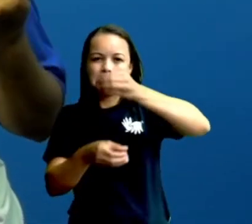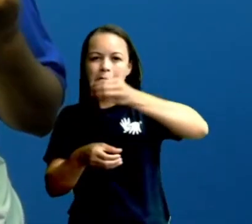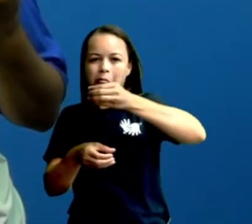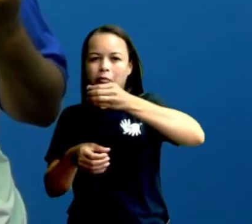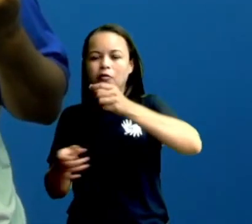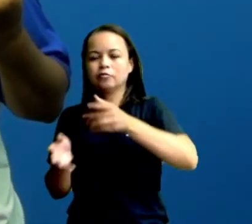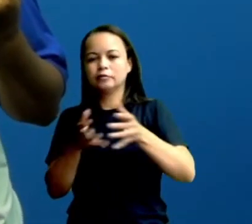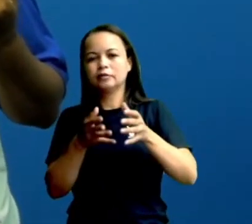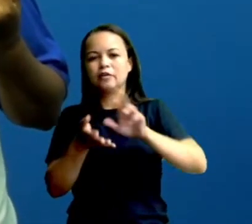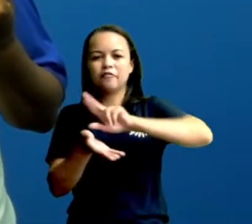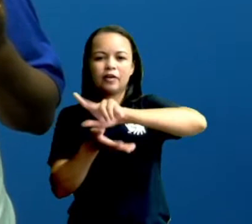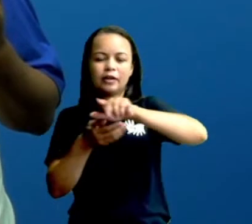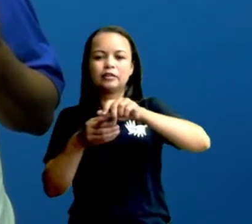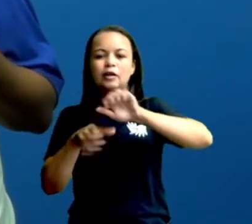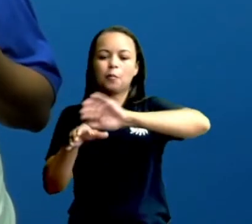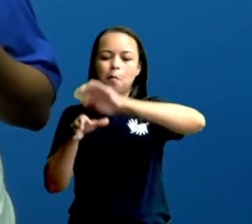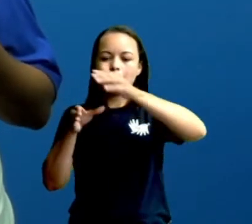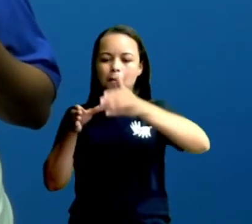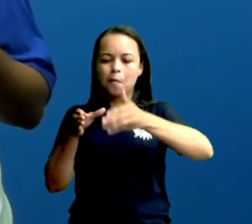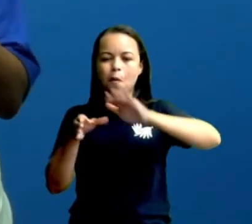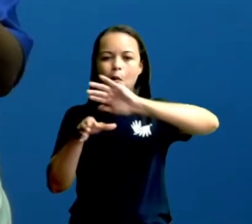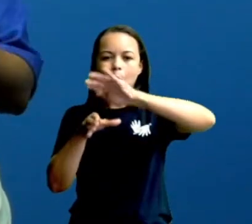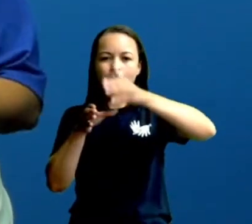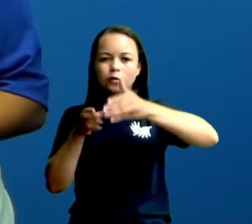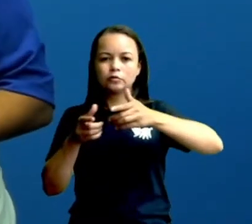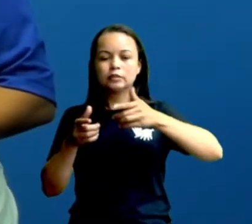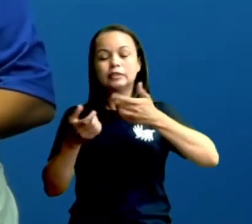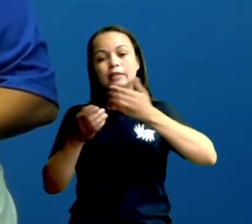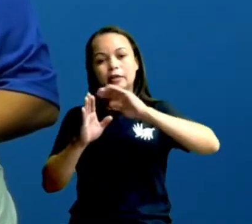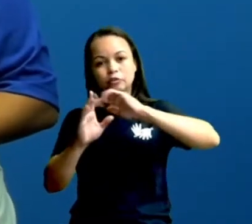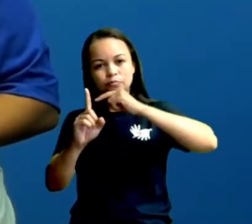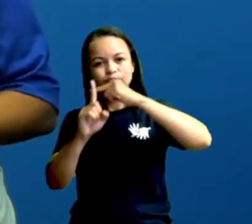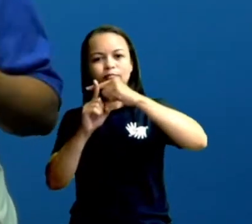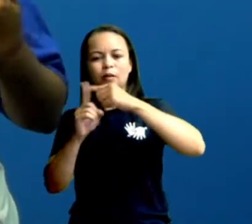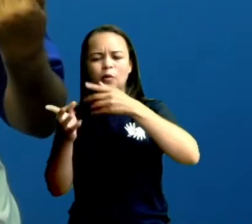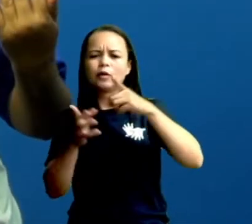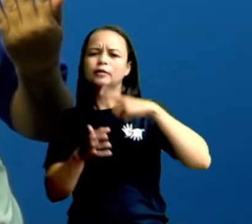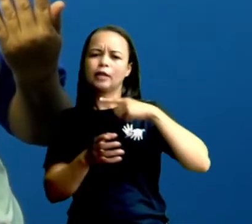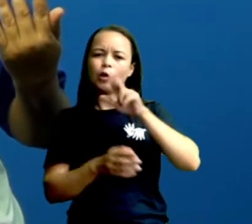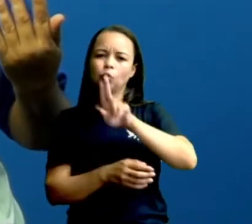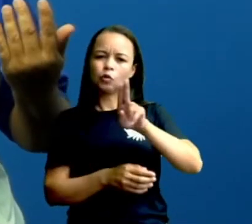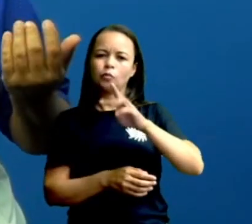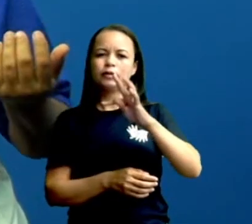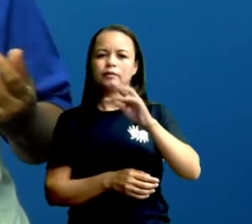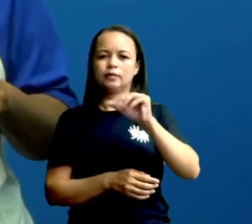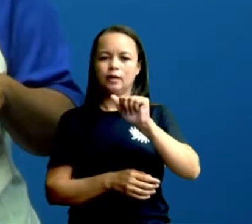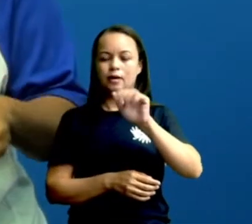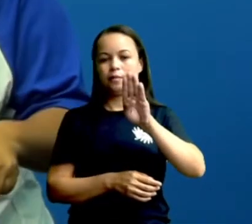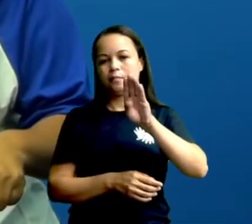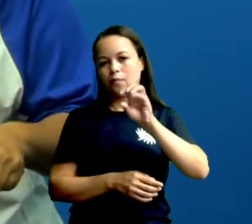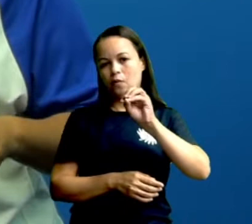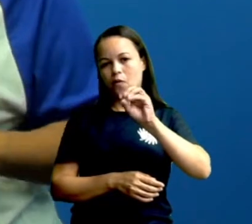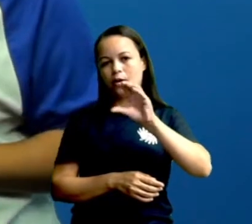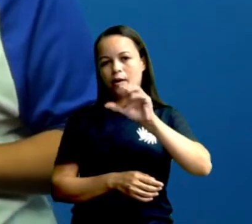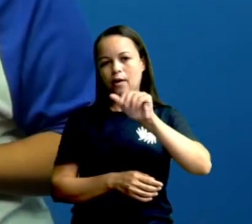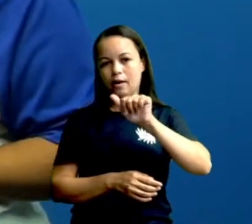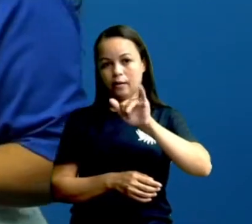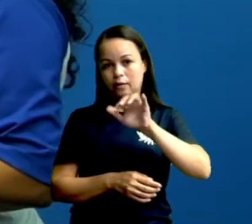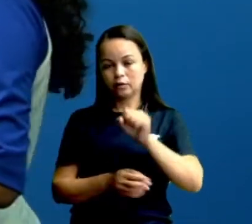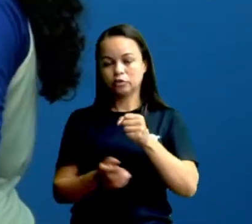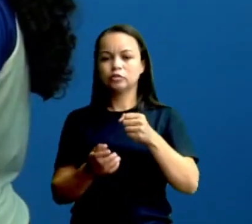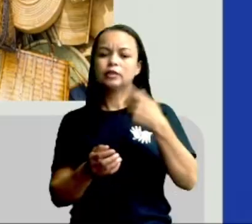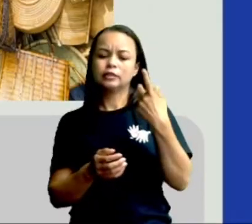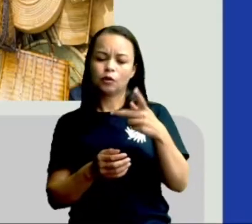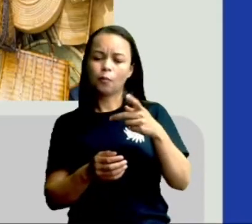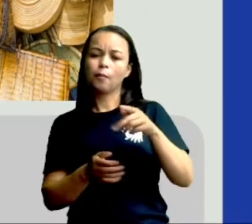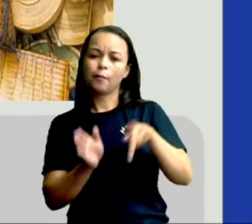aí, justamente, o Monte das Tabocas tem esse nome por conta dos tabocais, que são esse tipo de bambu nativo aqui do Brasil,